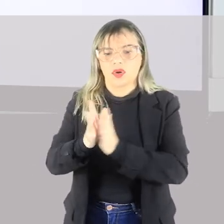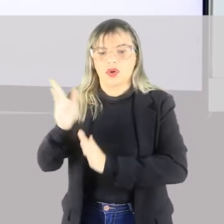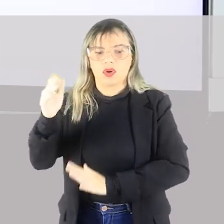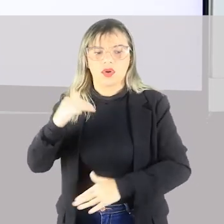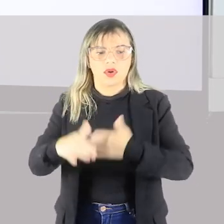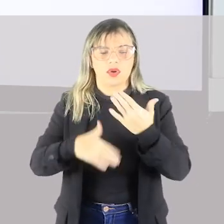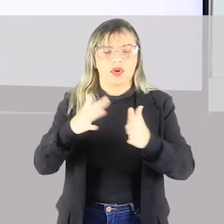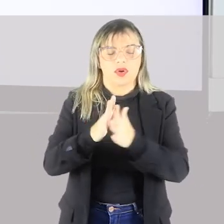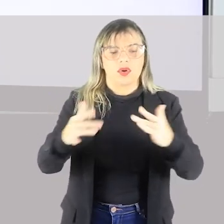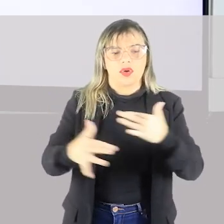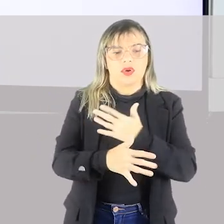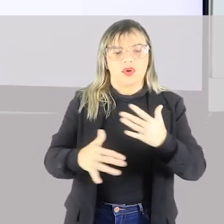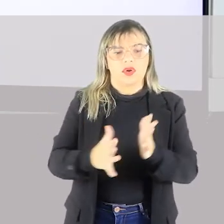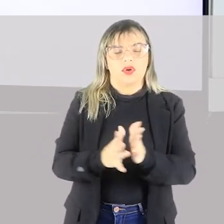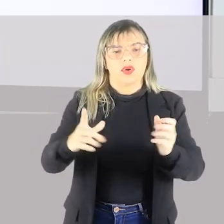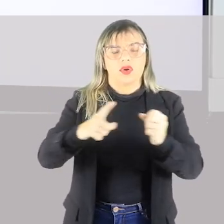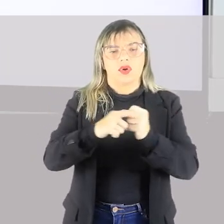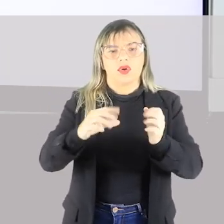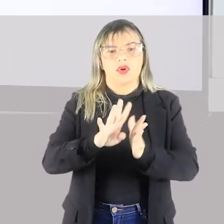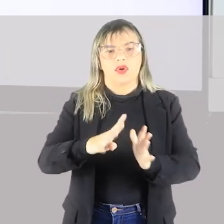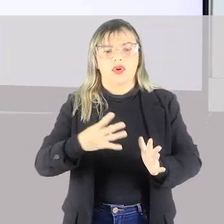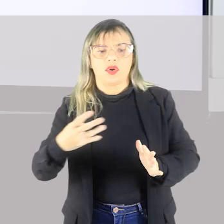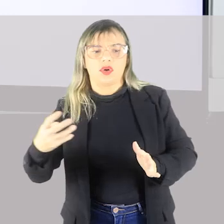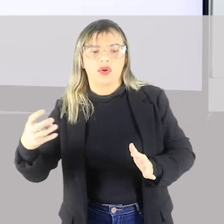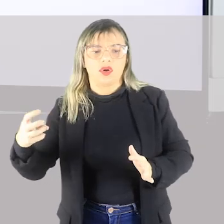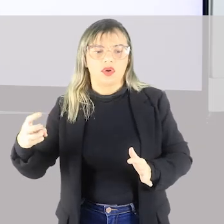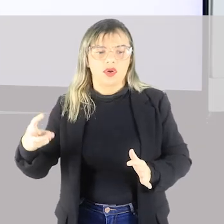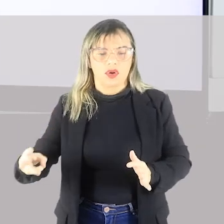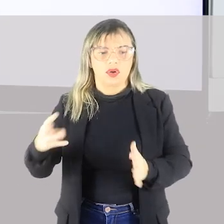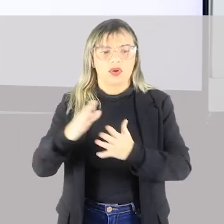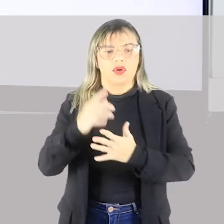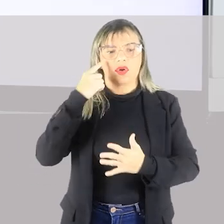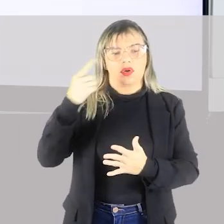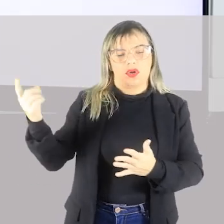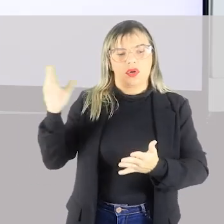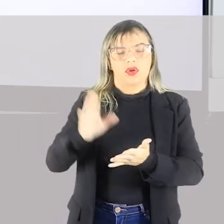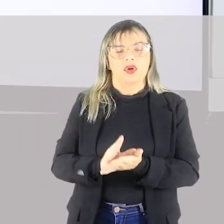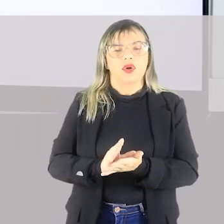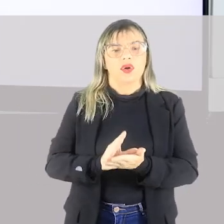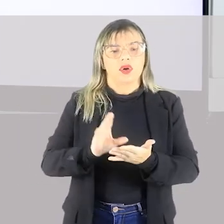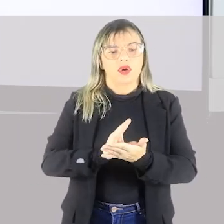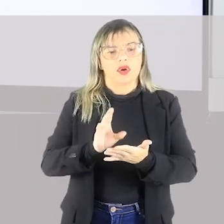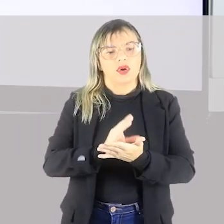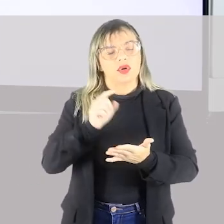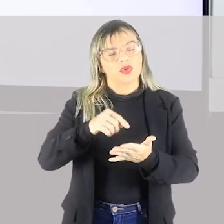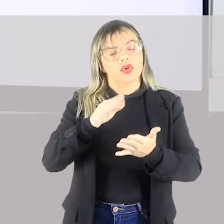artigo 43 desse capítulo 4 do Estatuto da Cidade, da Lei